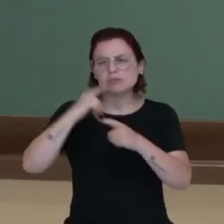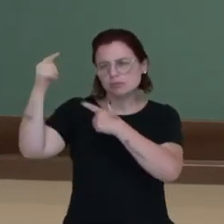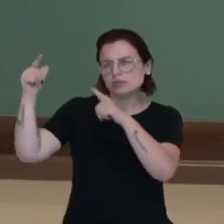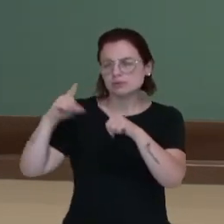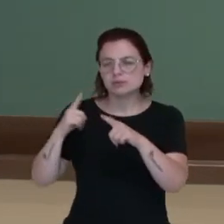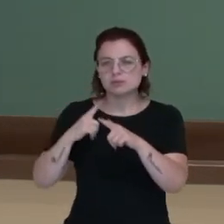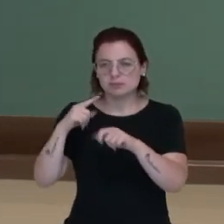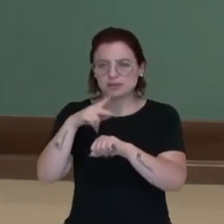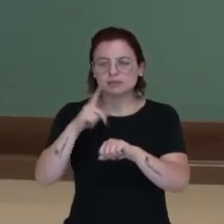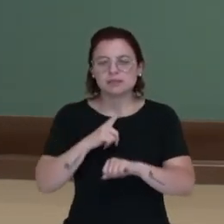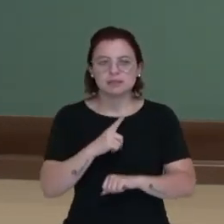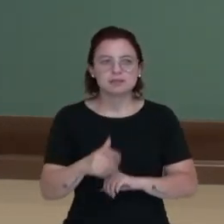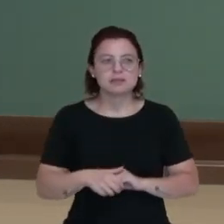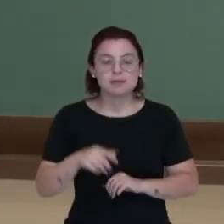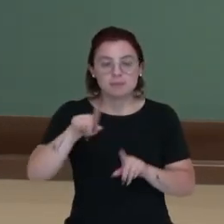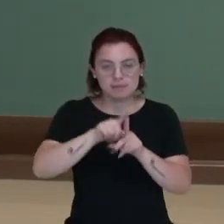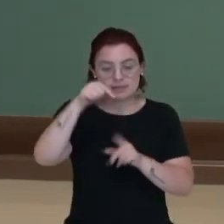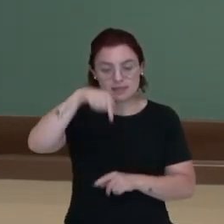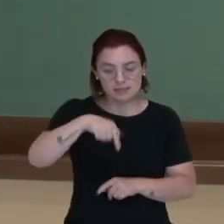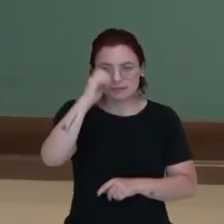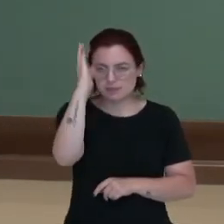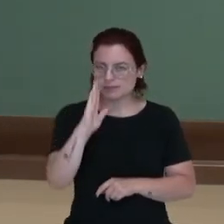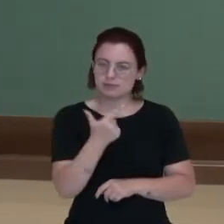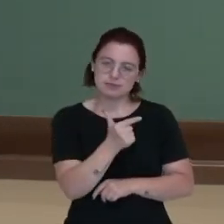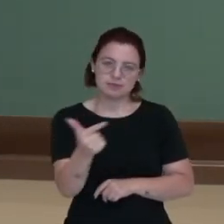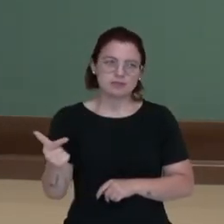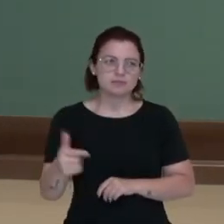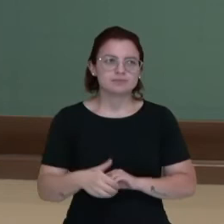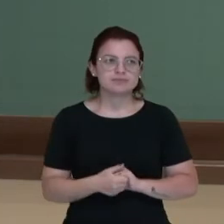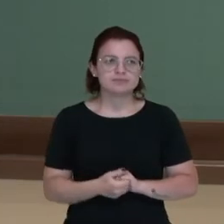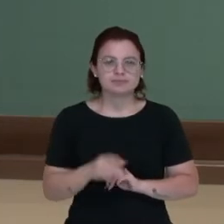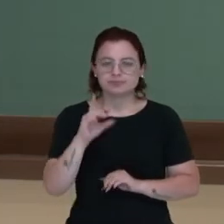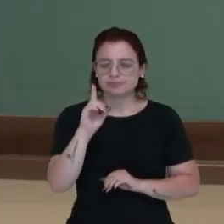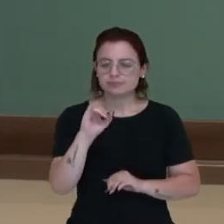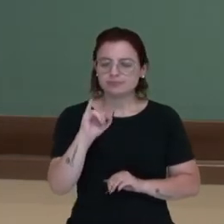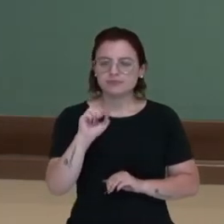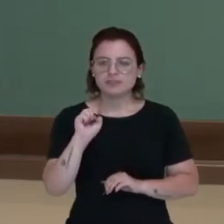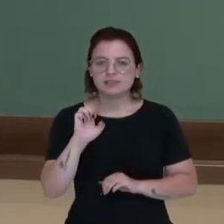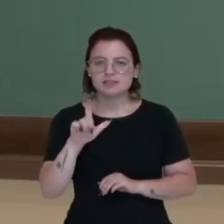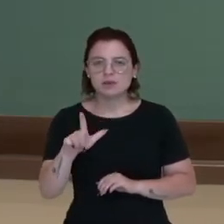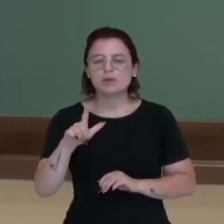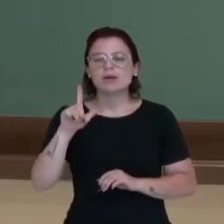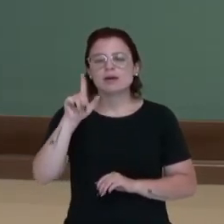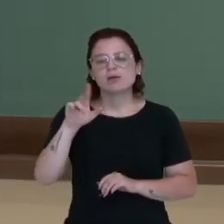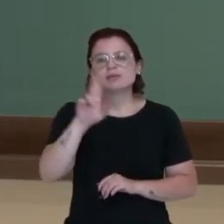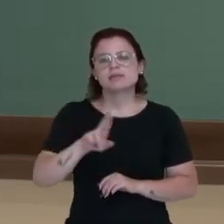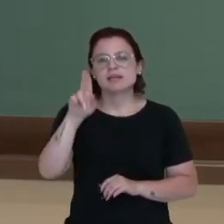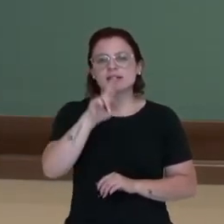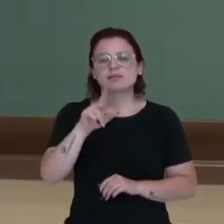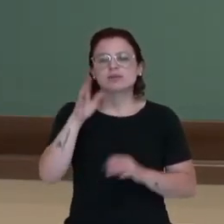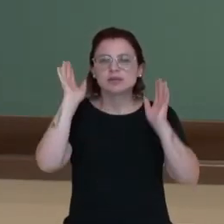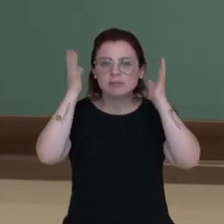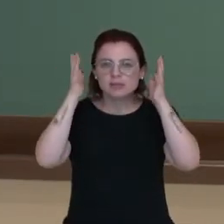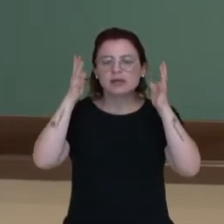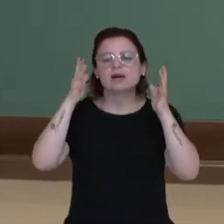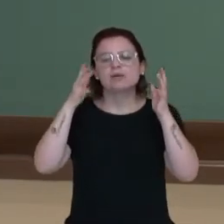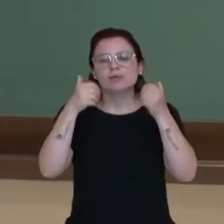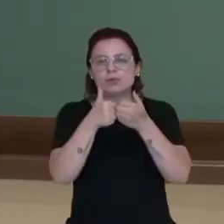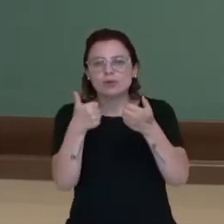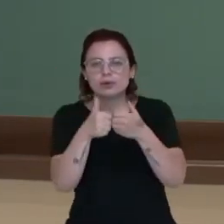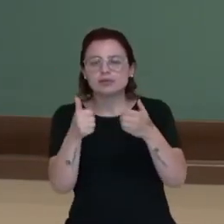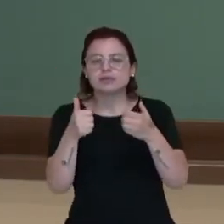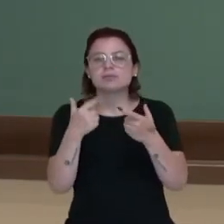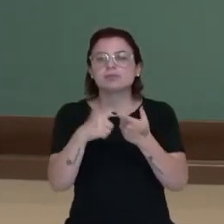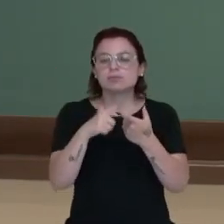tá? Mas aqui já dá para você ter uma ideia. O diesel, ele é muito bom para veículos pesados, caminhões, ônibus, onde